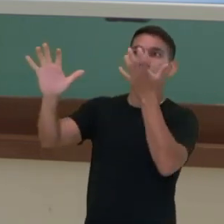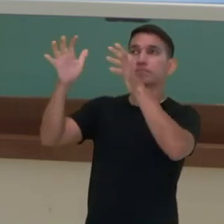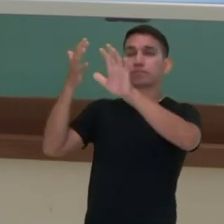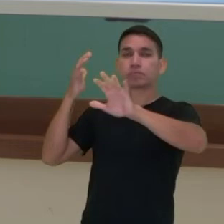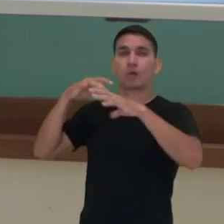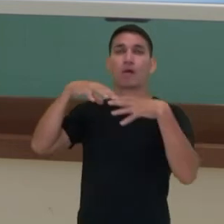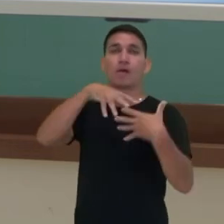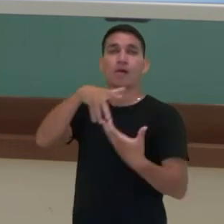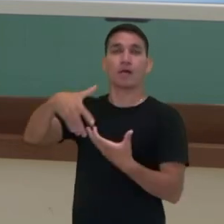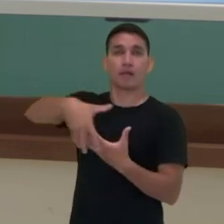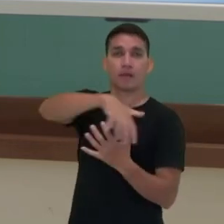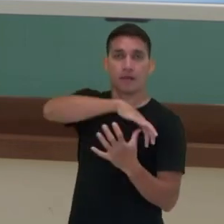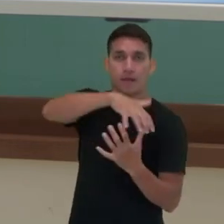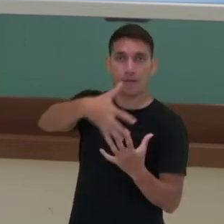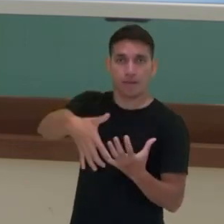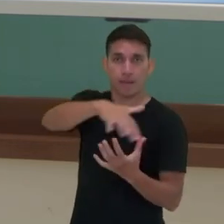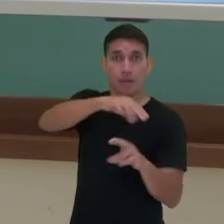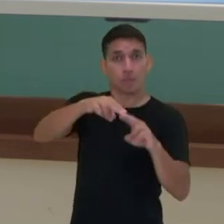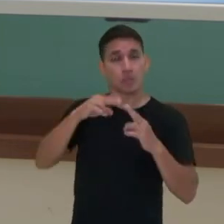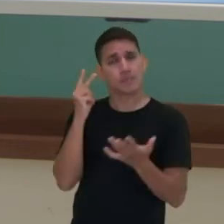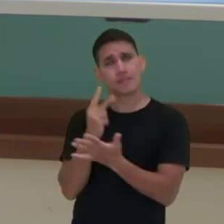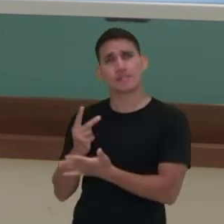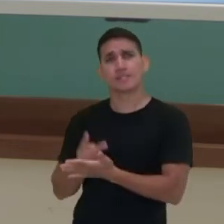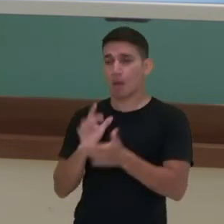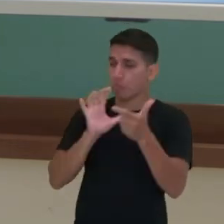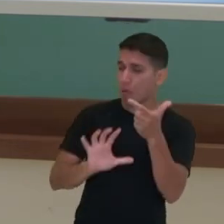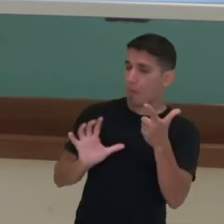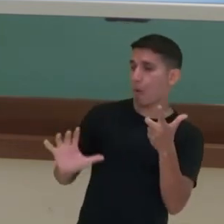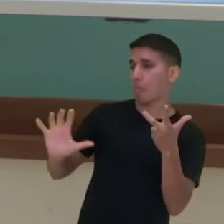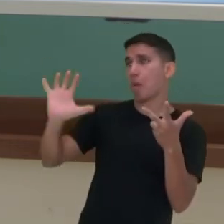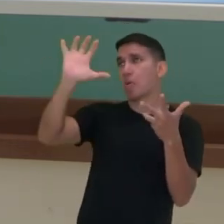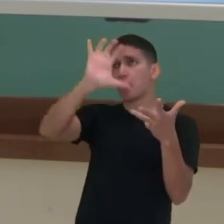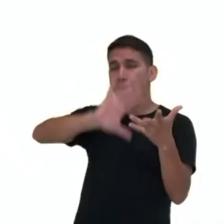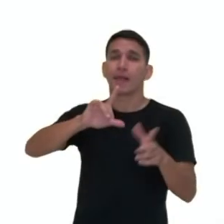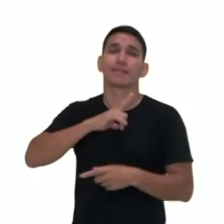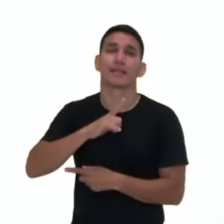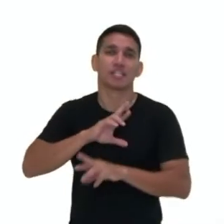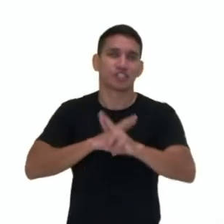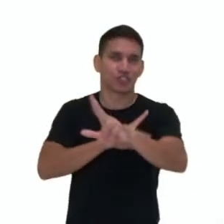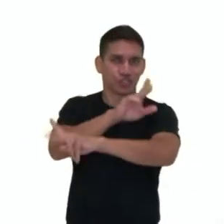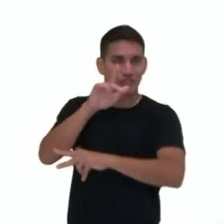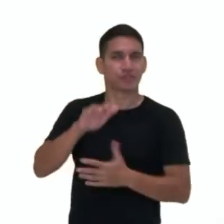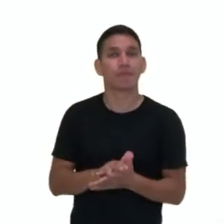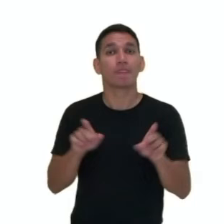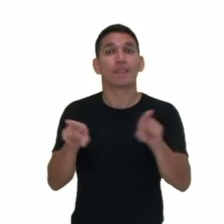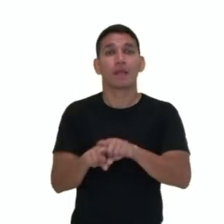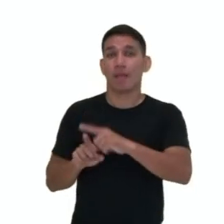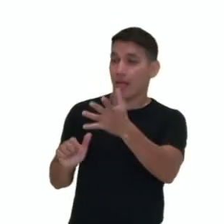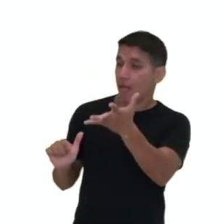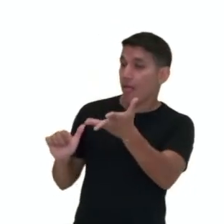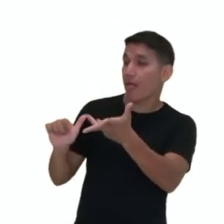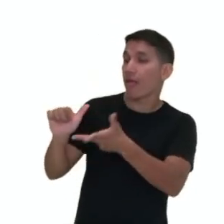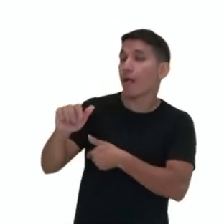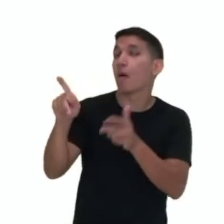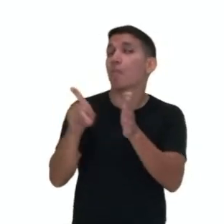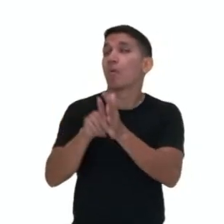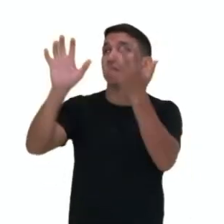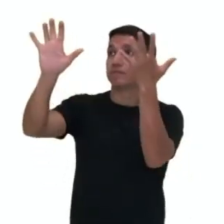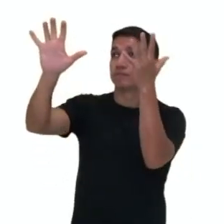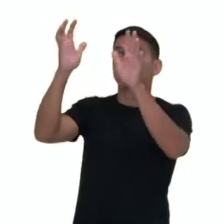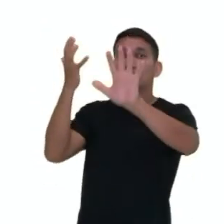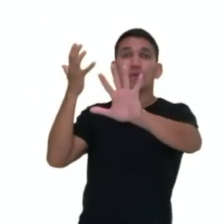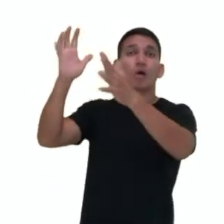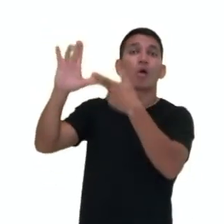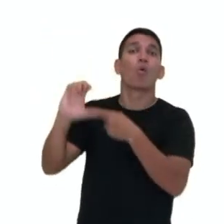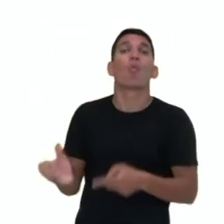atmosfera. Em cada porção do território vai atuar ali uma massa de ar. Temos também os elementos do clima.